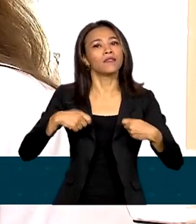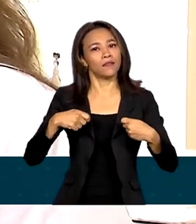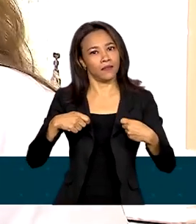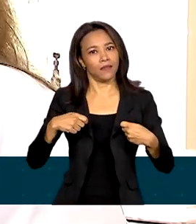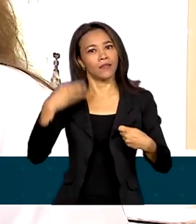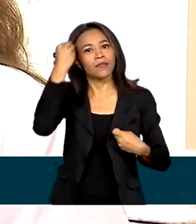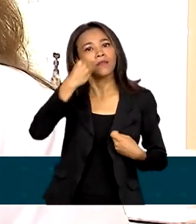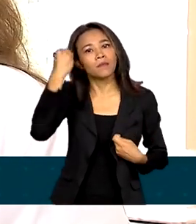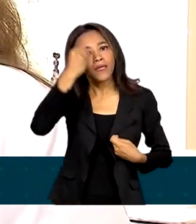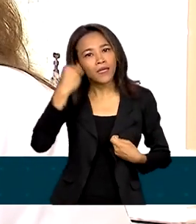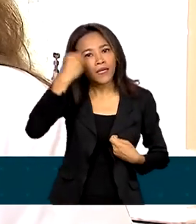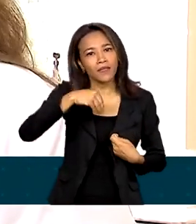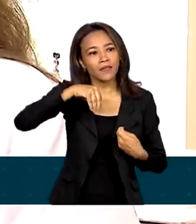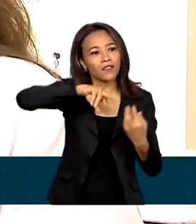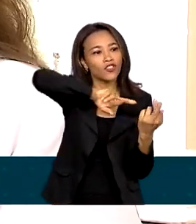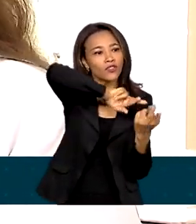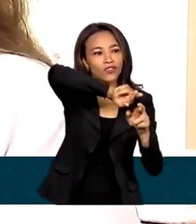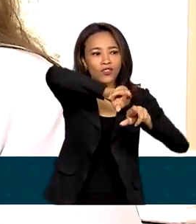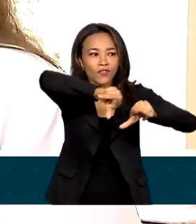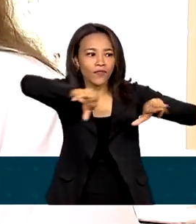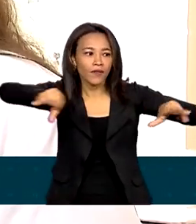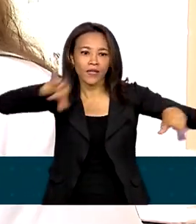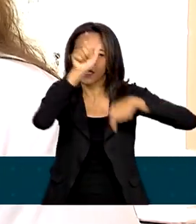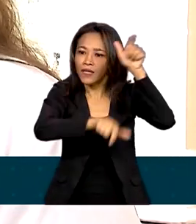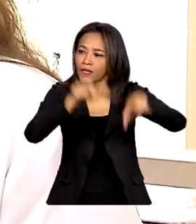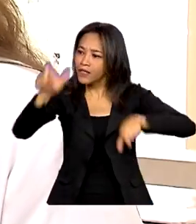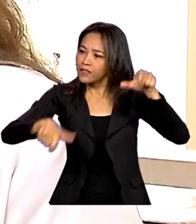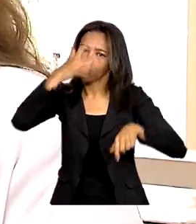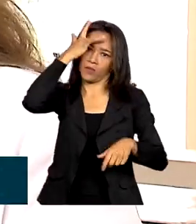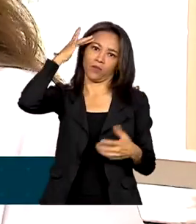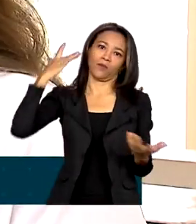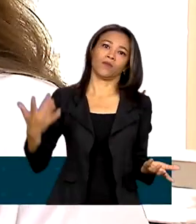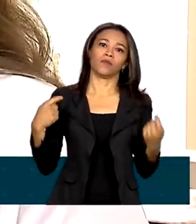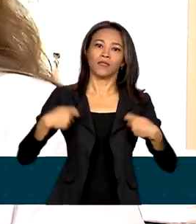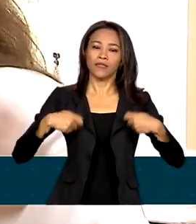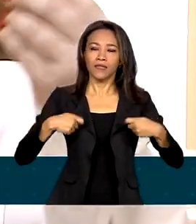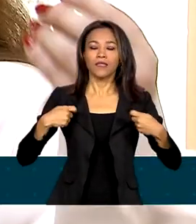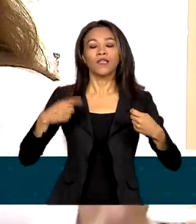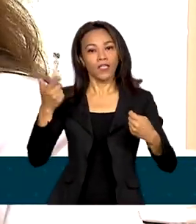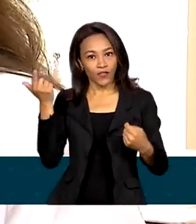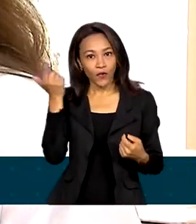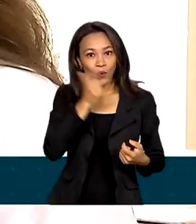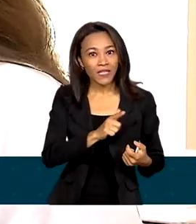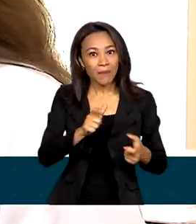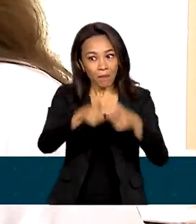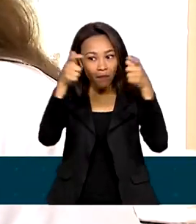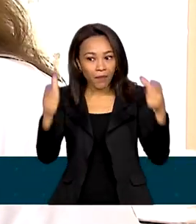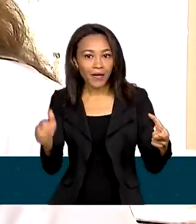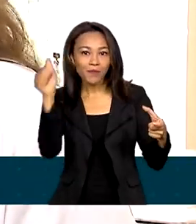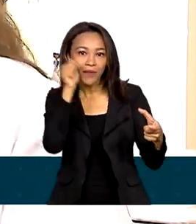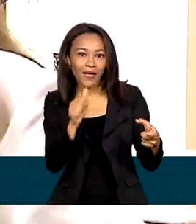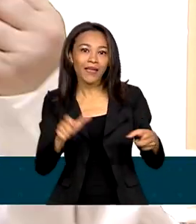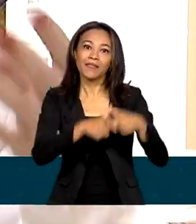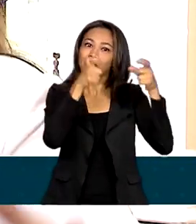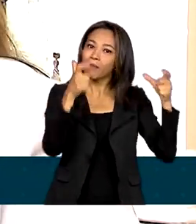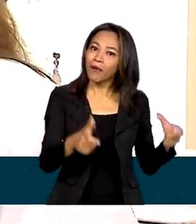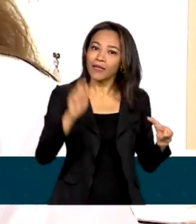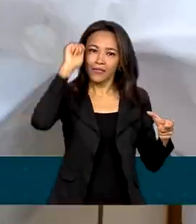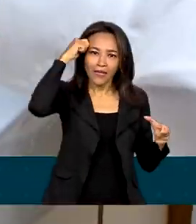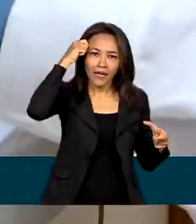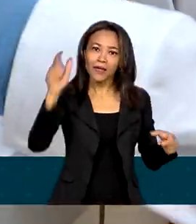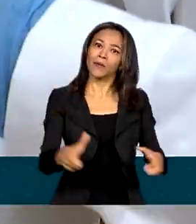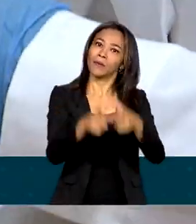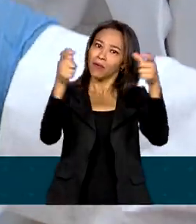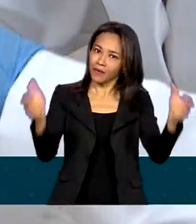dessa experiência variada e isso só vai acontecer a partir do momento que a gente tiver mais mulheres, mais negros, mais